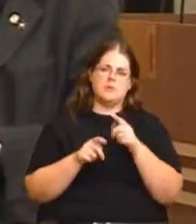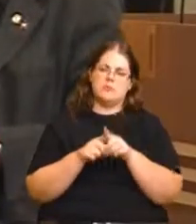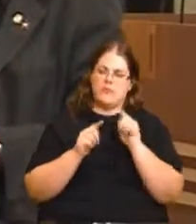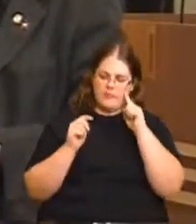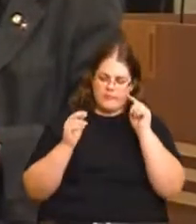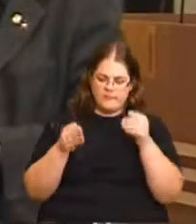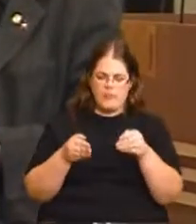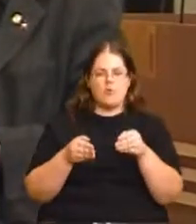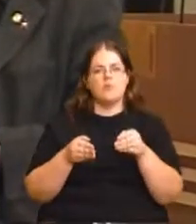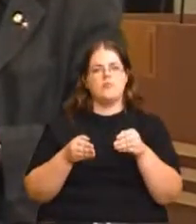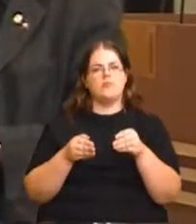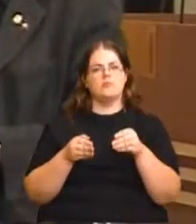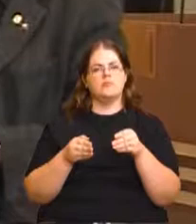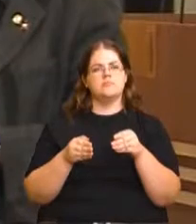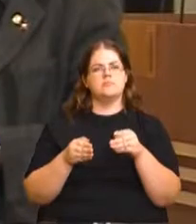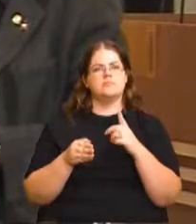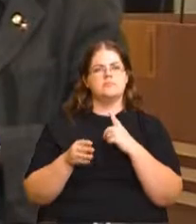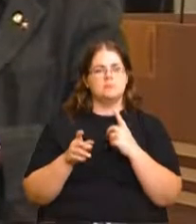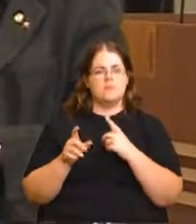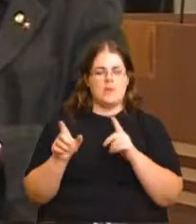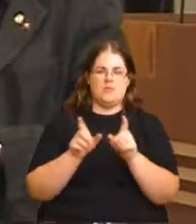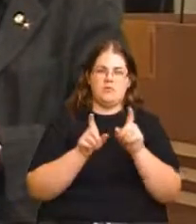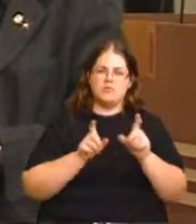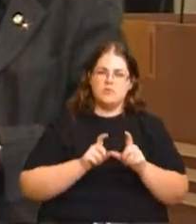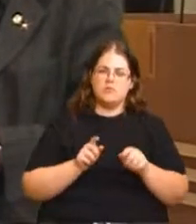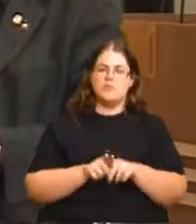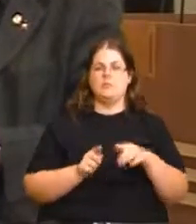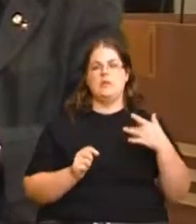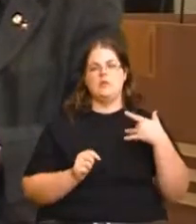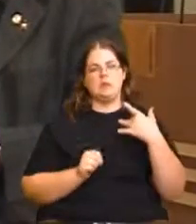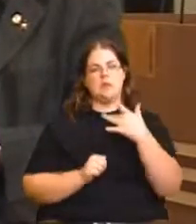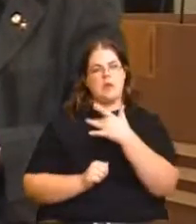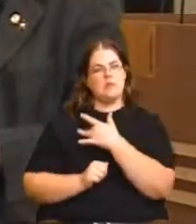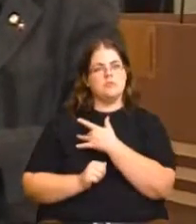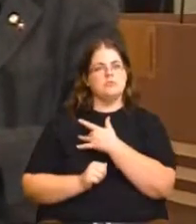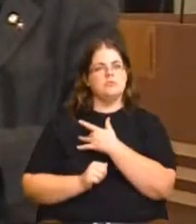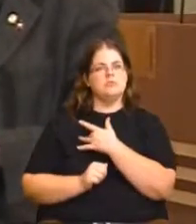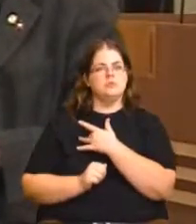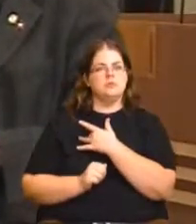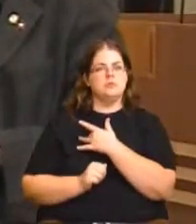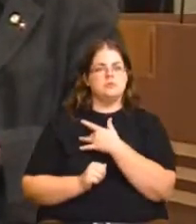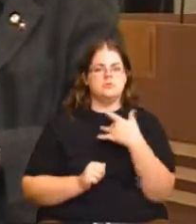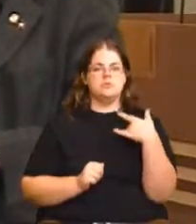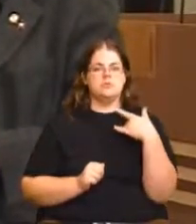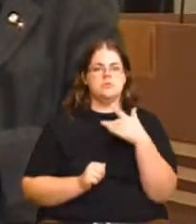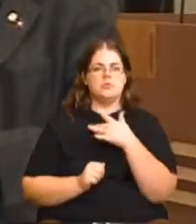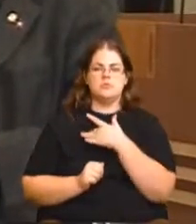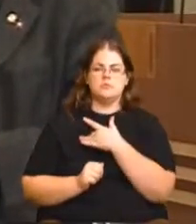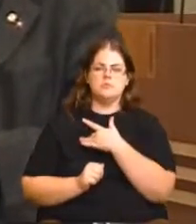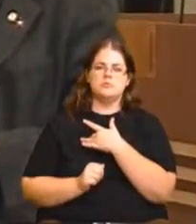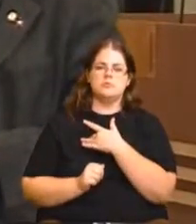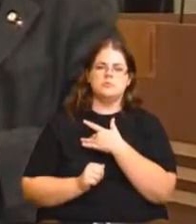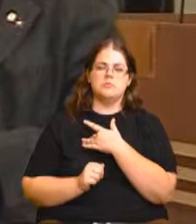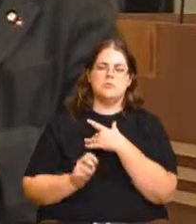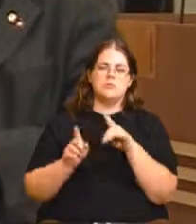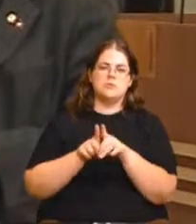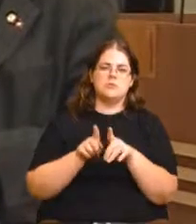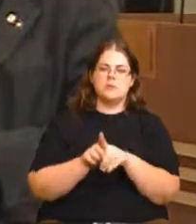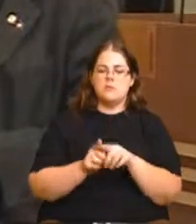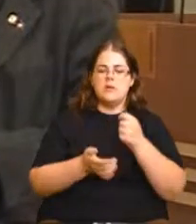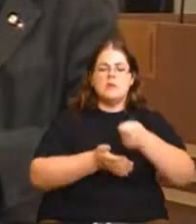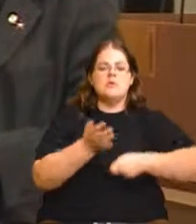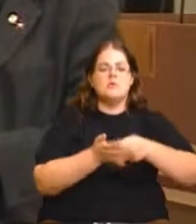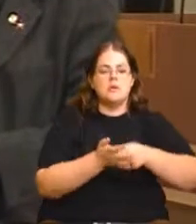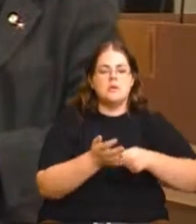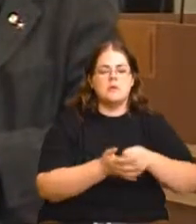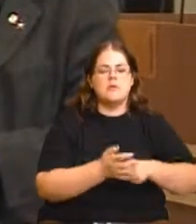questão periférica, realmente, infraestrutura, saúde, que é uma questão que a gente trabalha, acompanhamento na questão da saúde, e buscar